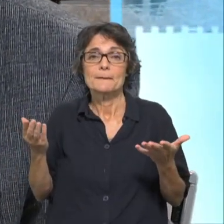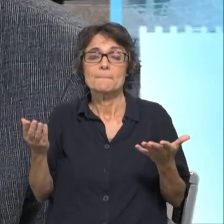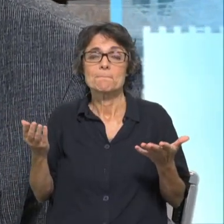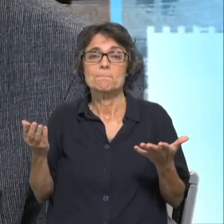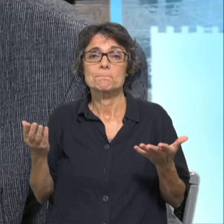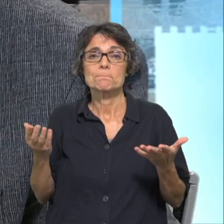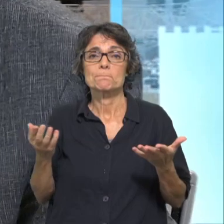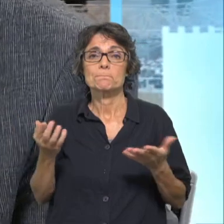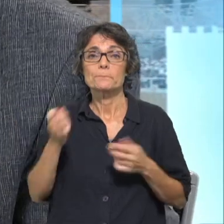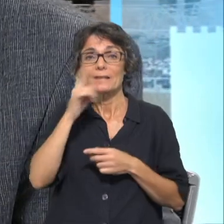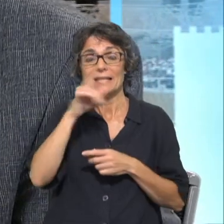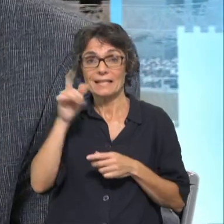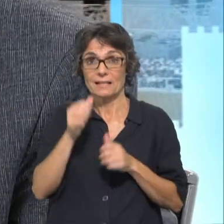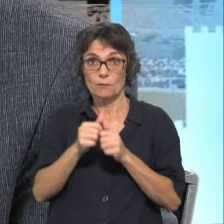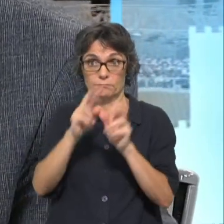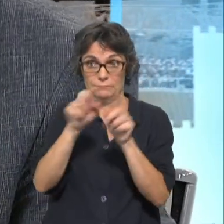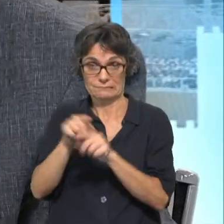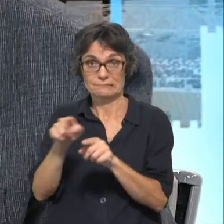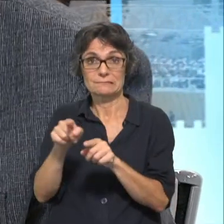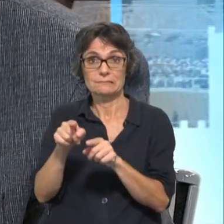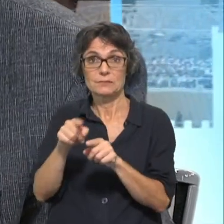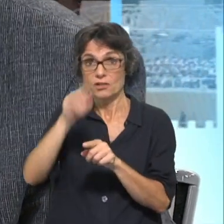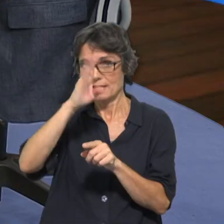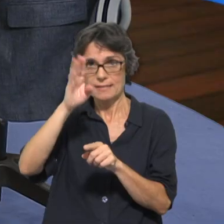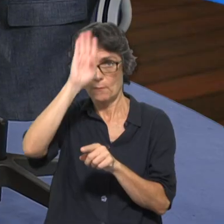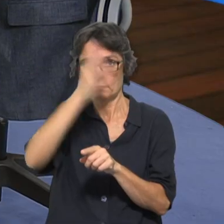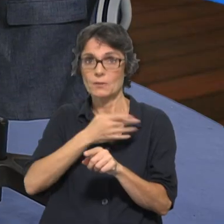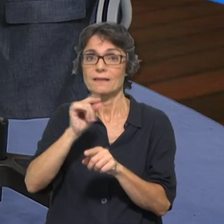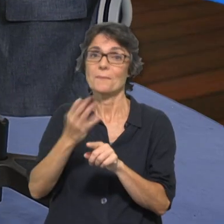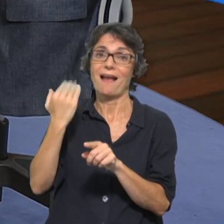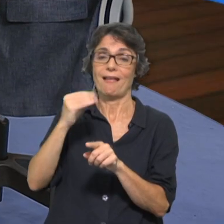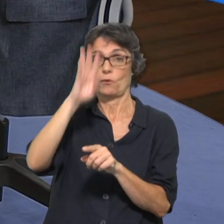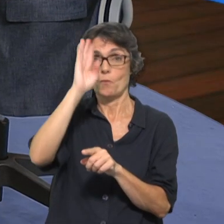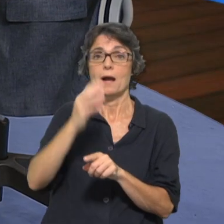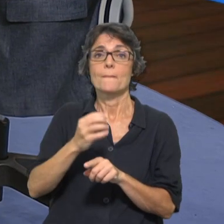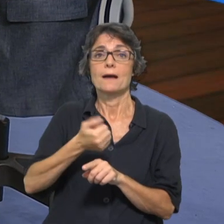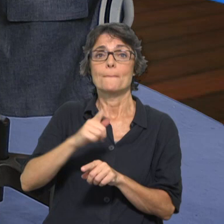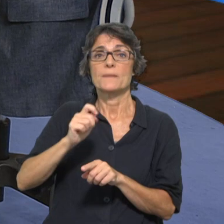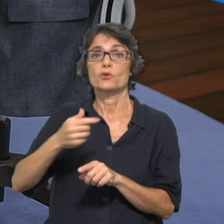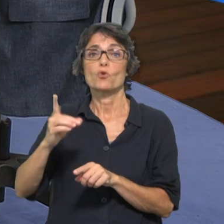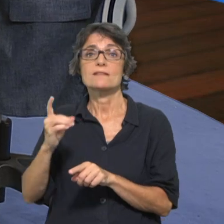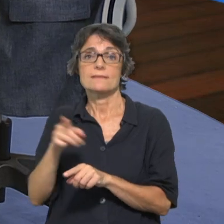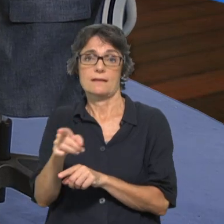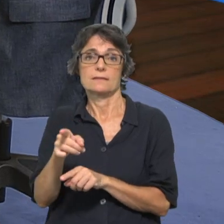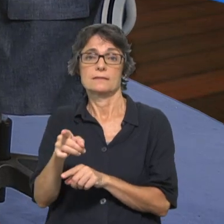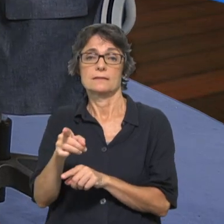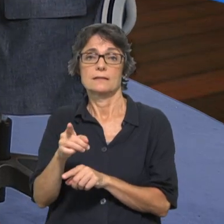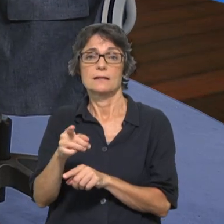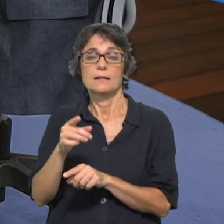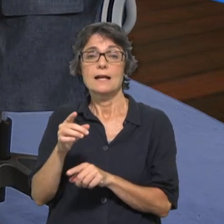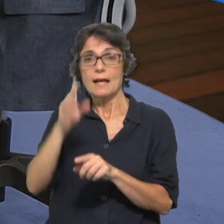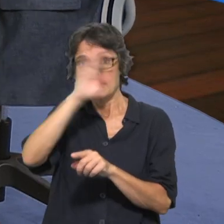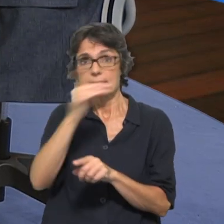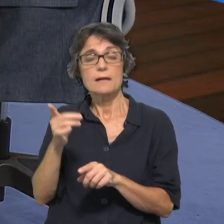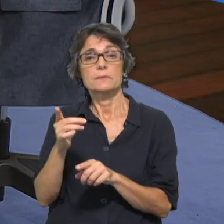estas questões sabe que no pontificado do Papa Francisco e já no do Papa Bento XVI, o texto do direito canónico tem sido alterado sucessivamente para